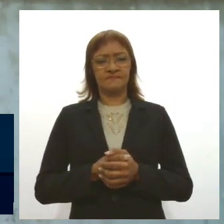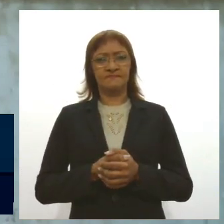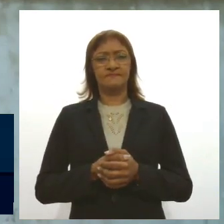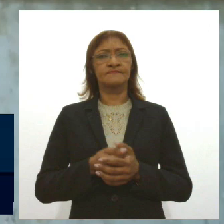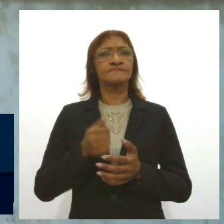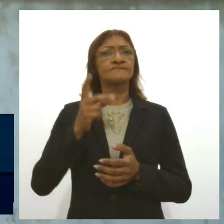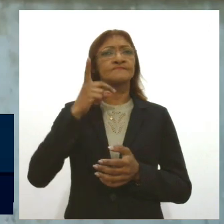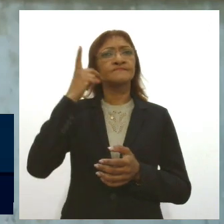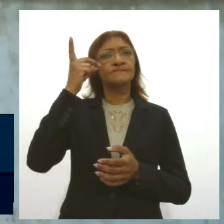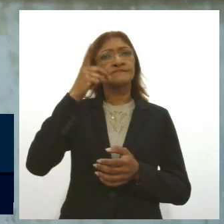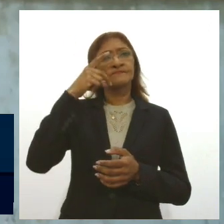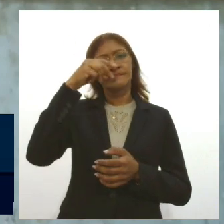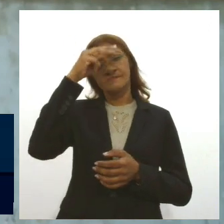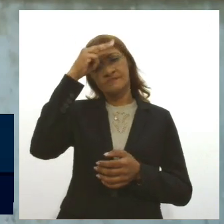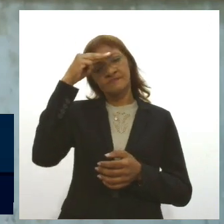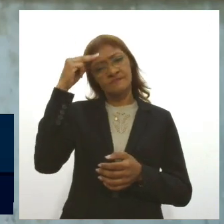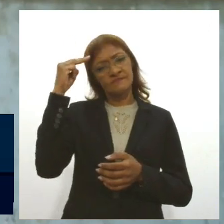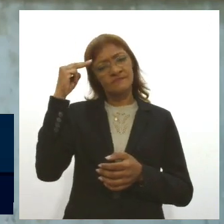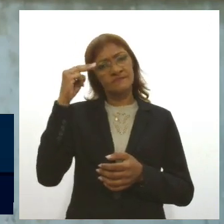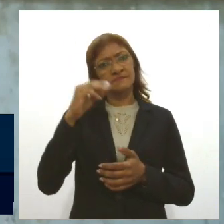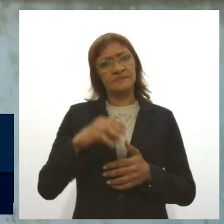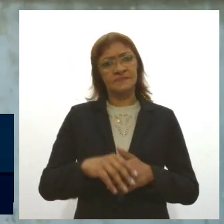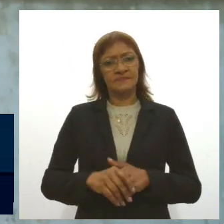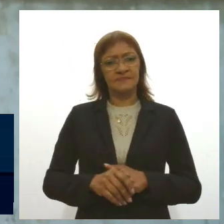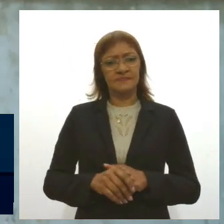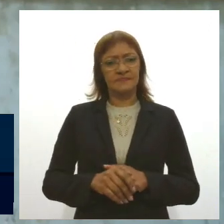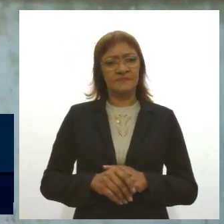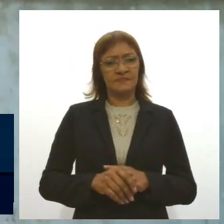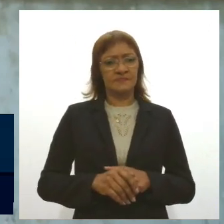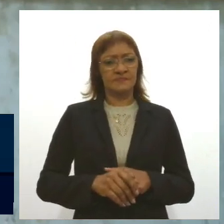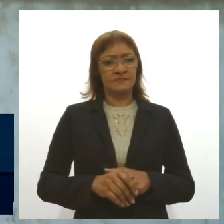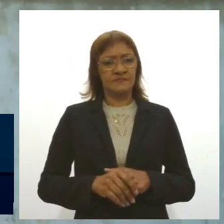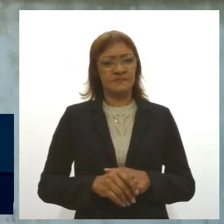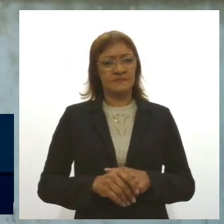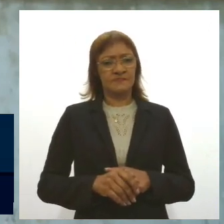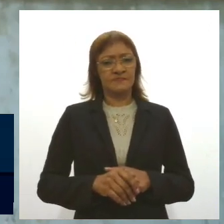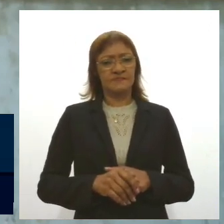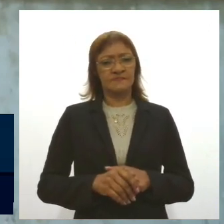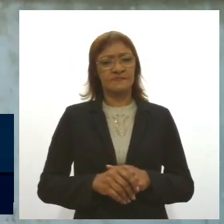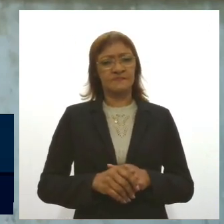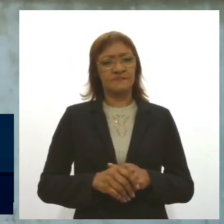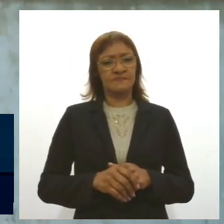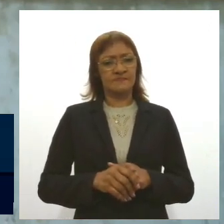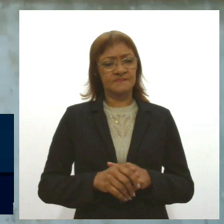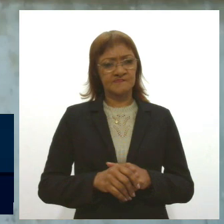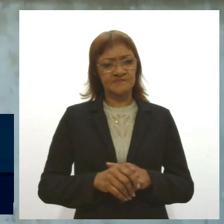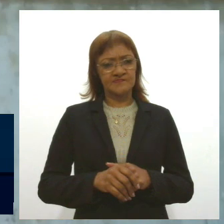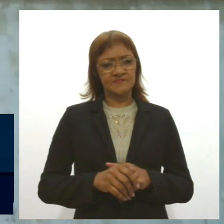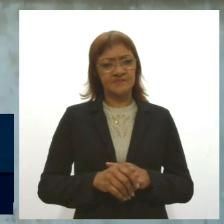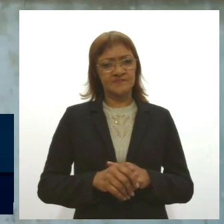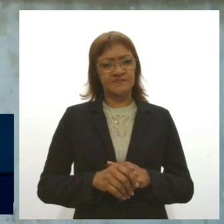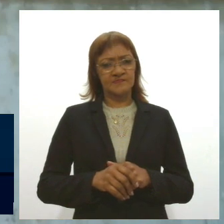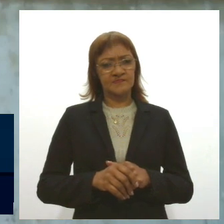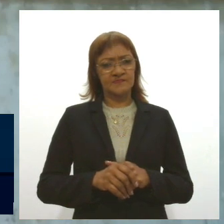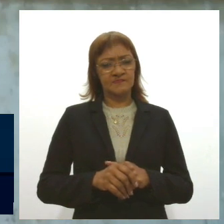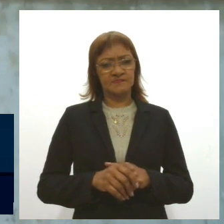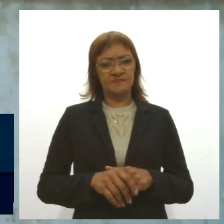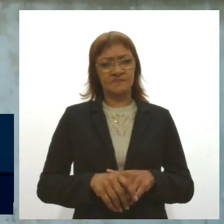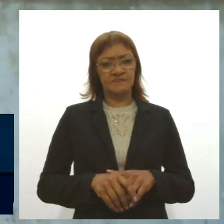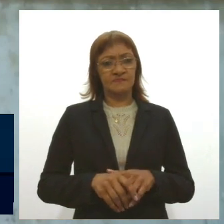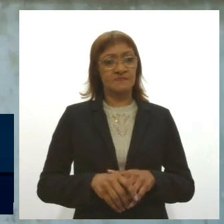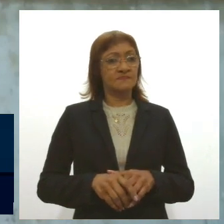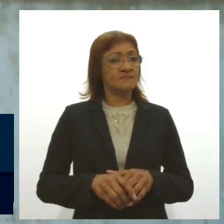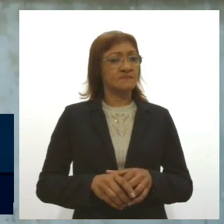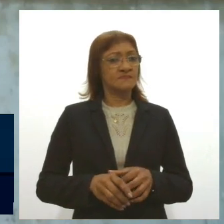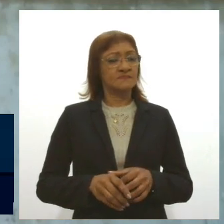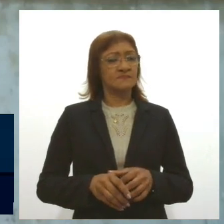Mendonça falou na terceira expedição científica, eu me recordei aqui, há pouco tempo, antes